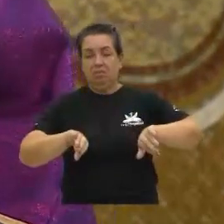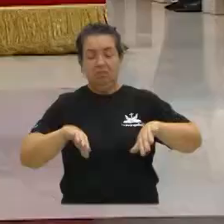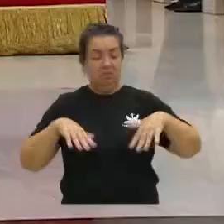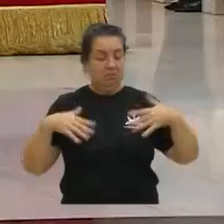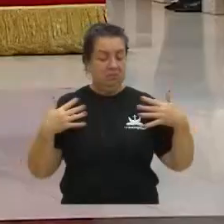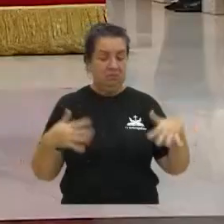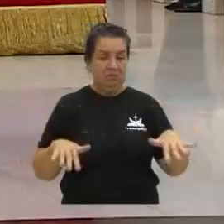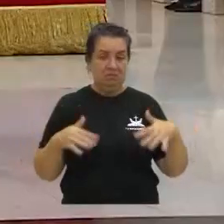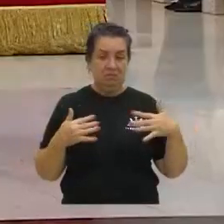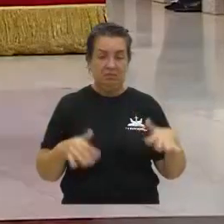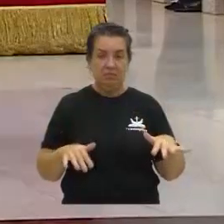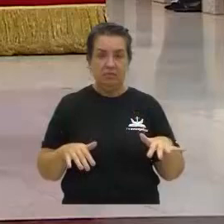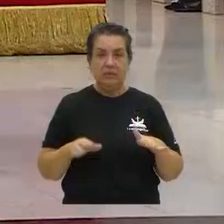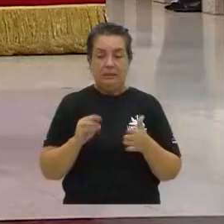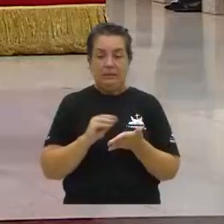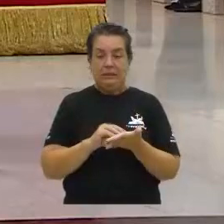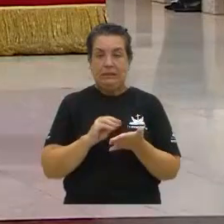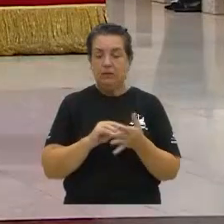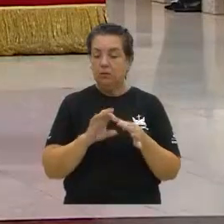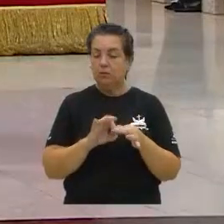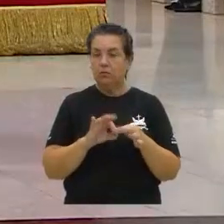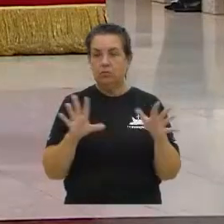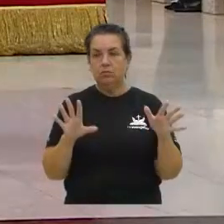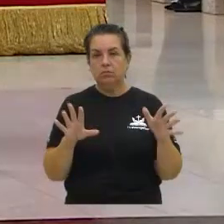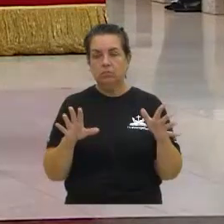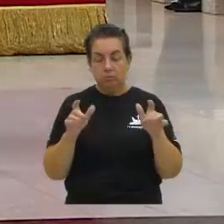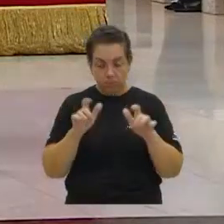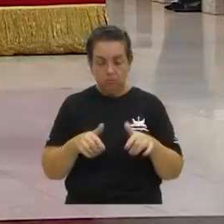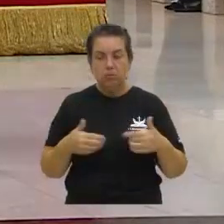de desunião?